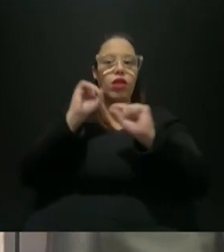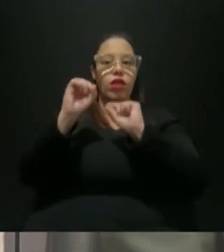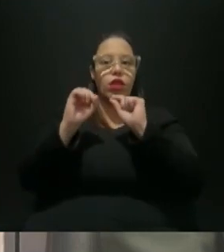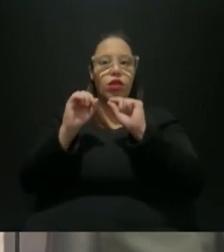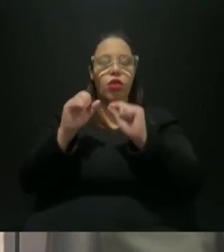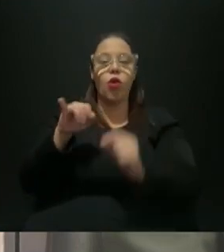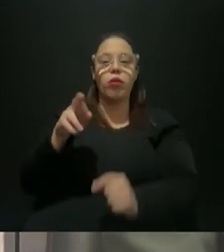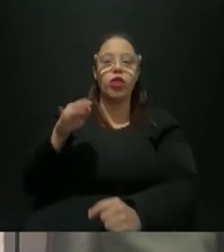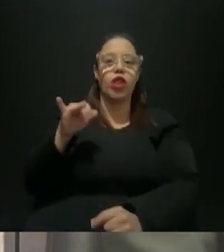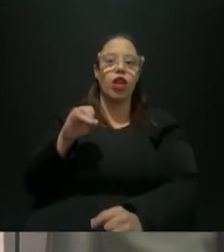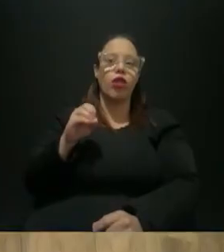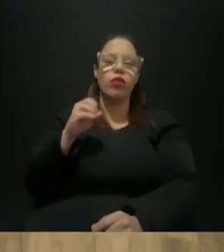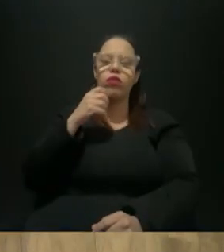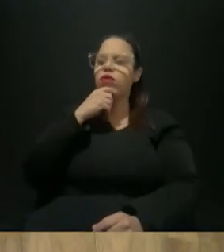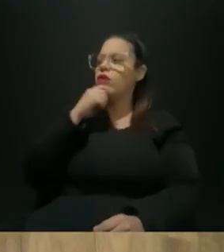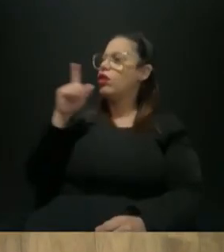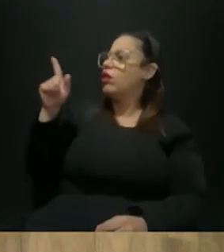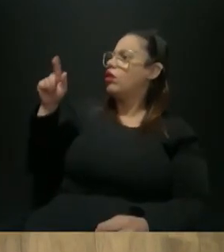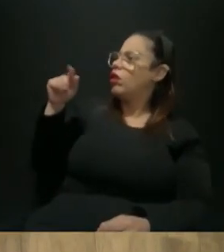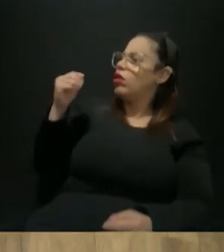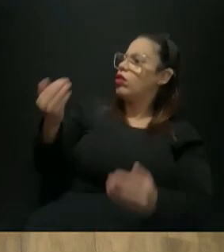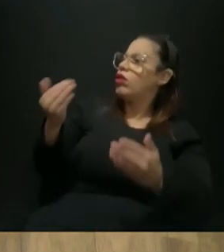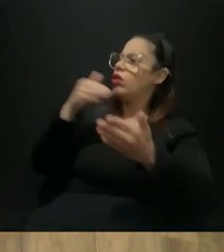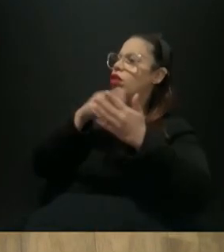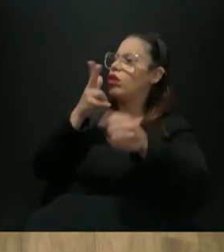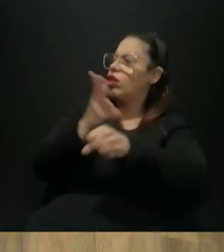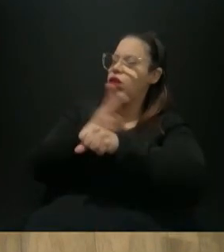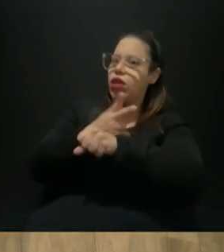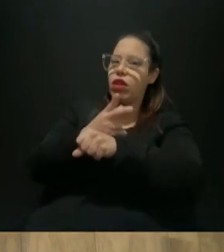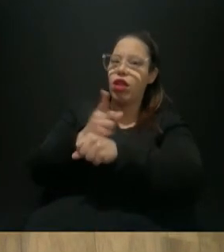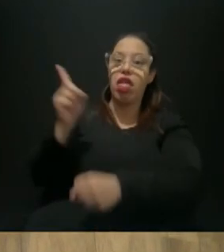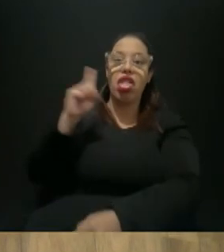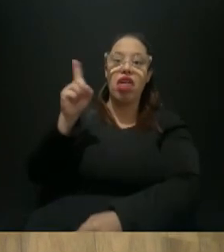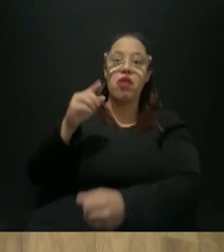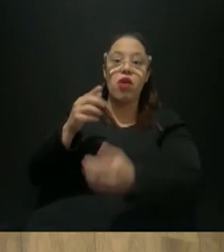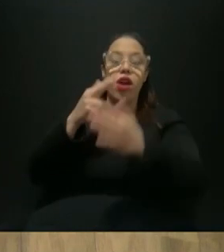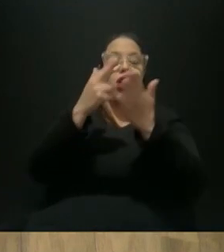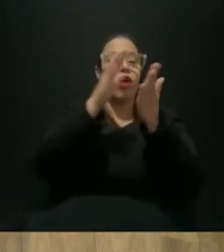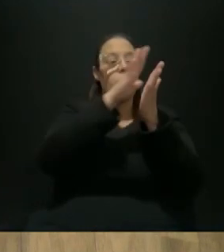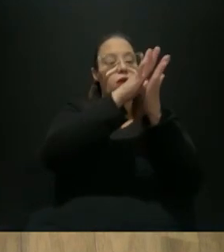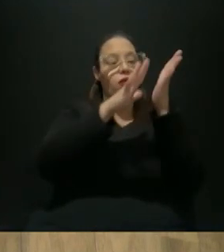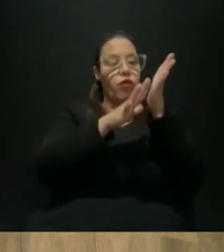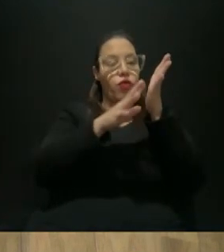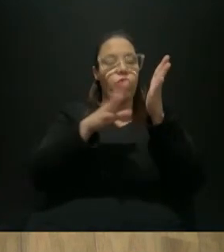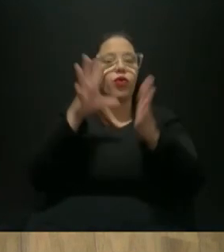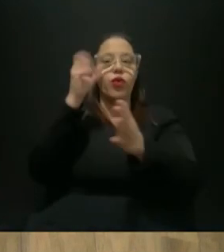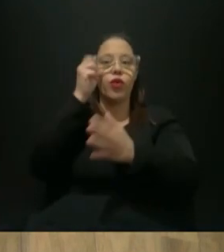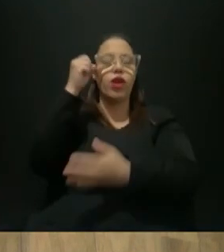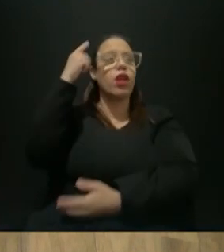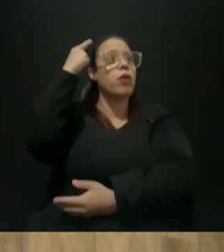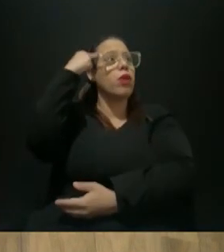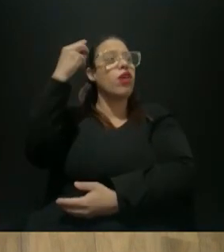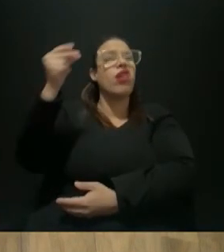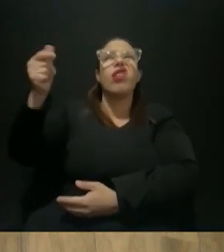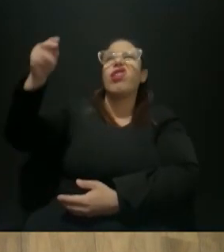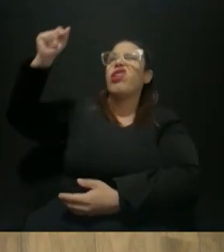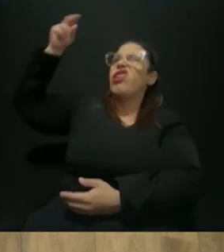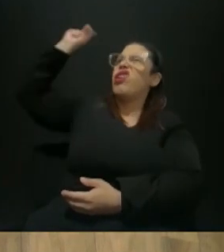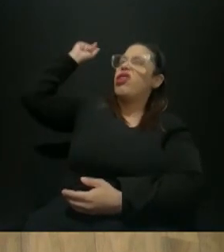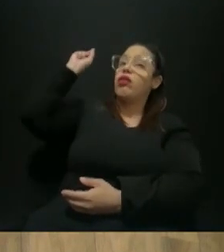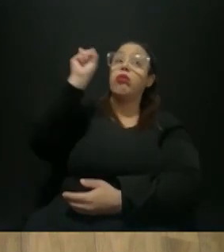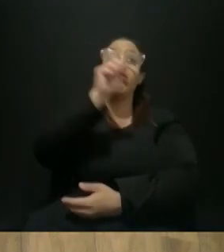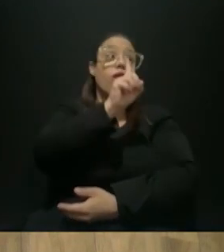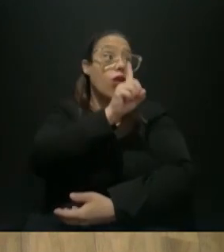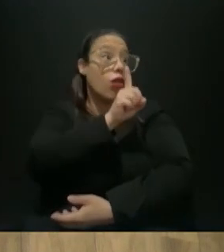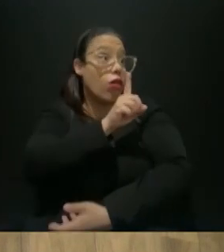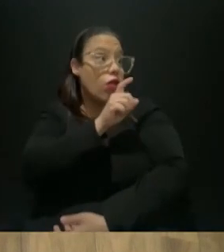Eu acho que entra naquilo que o vídeo mostrou. A criança não é uma folha em branco, diferente do que pensávamos anteriormente. Né? Exato. E as pessoas pensam, assim, outro dia eu